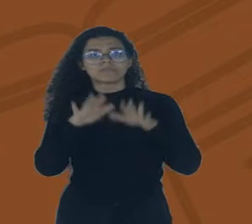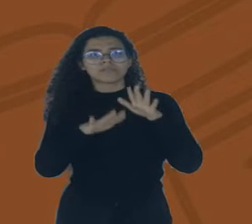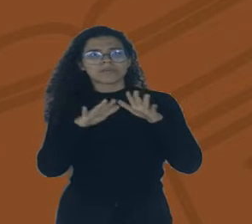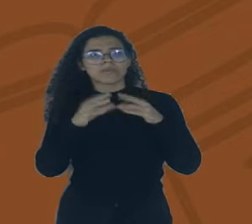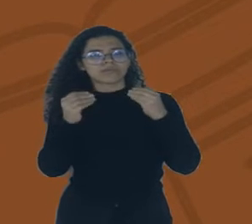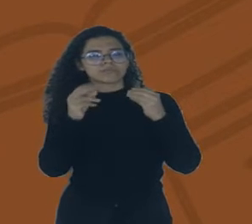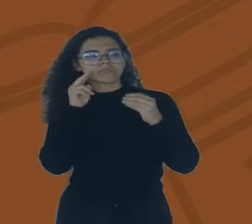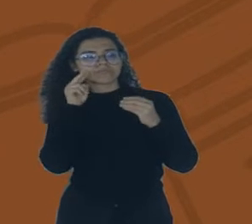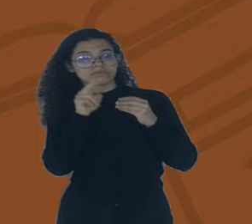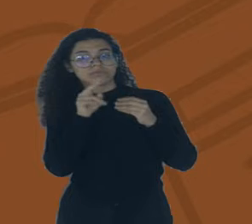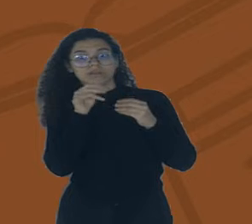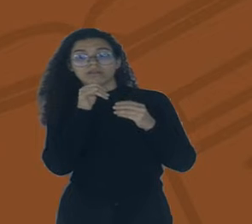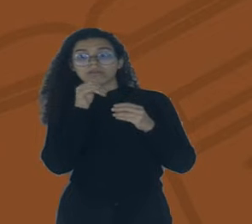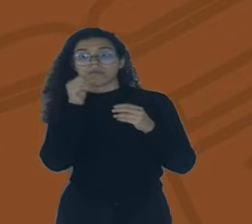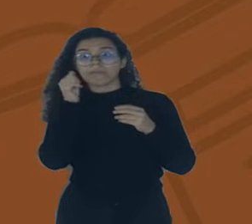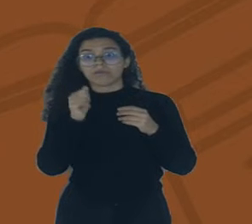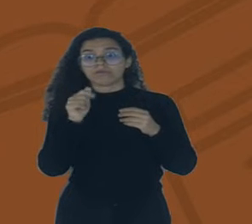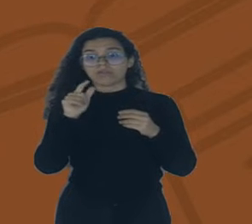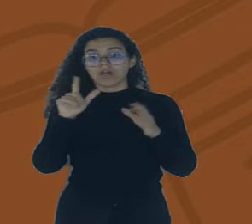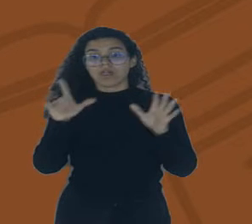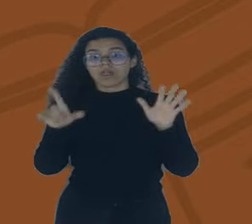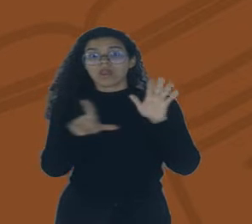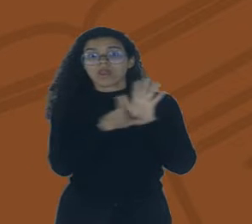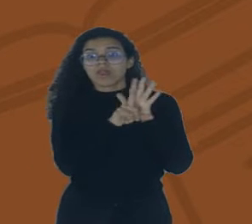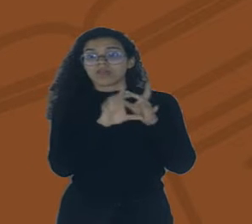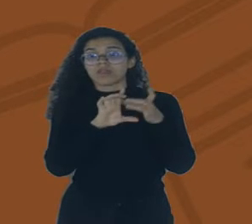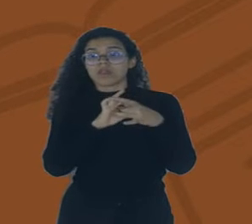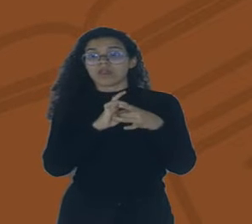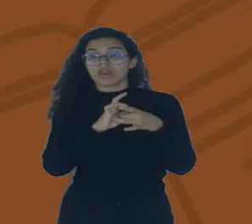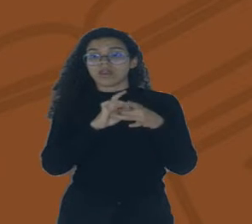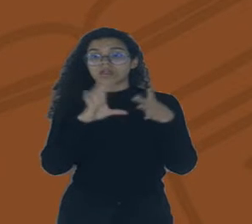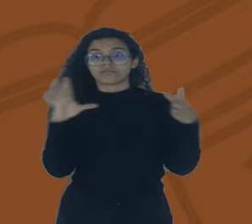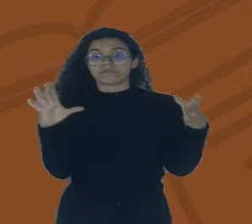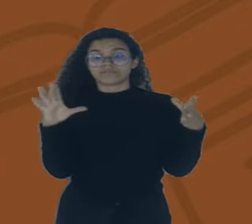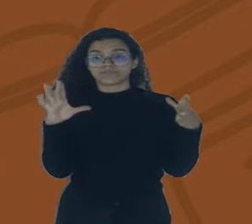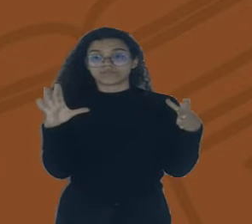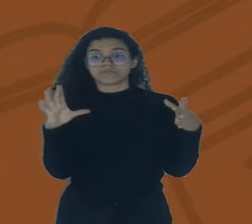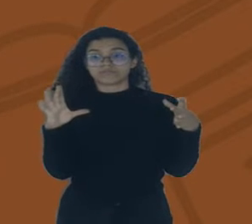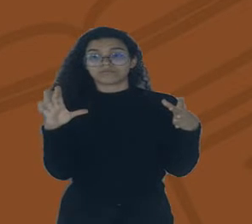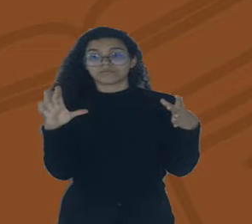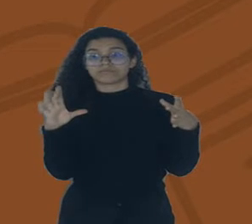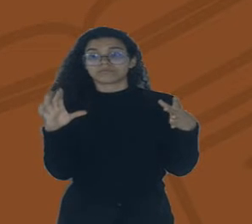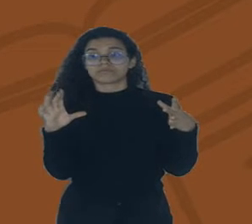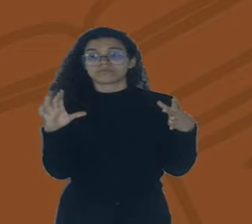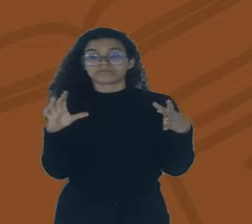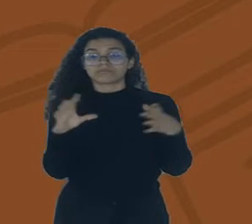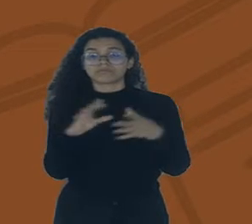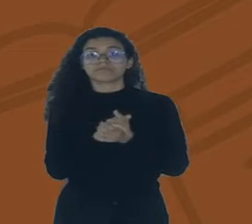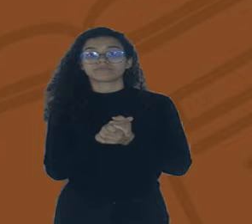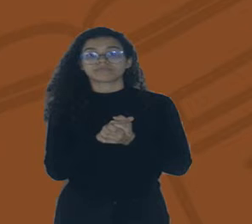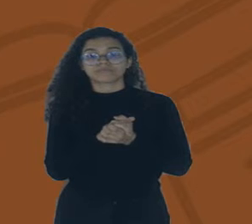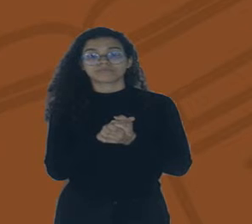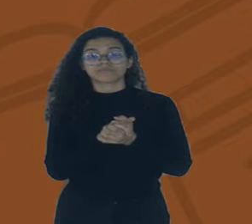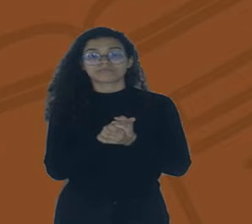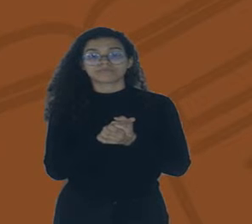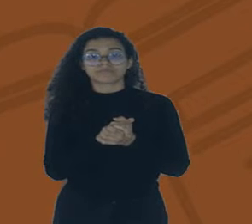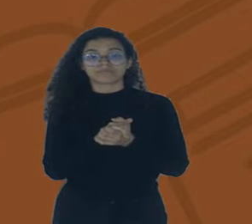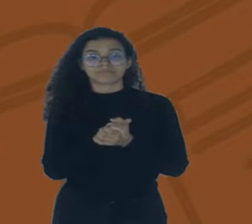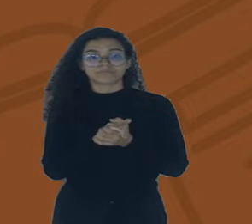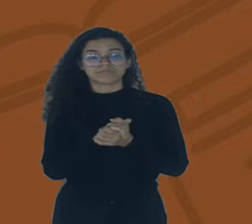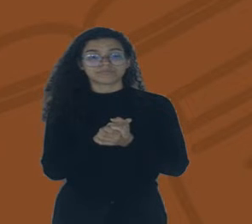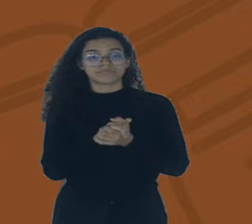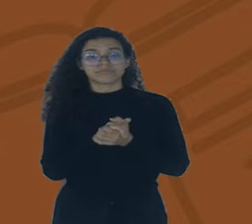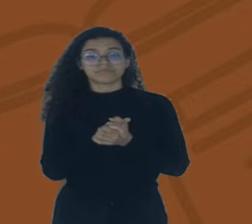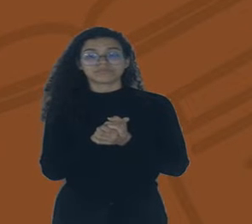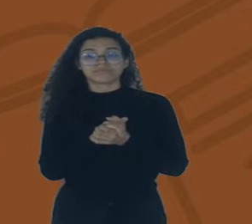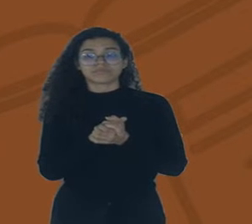em legal, ou seja, de acordo com o ponto de vista legal, que ela pode ser legal ou ilegal, como nós vamos ver mais adiante. Elas